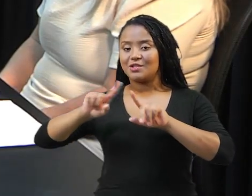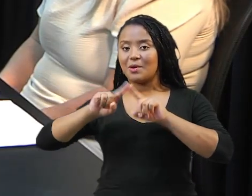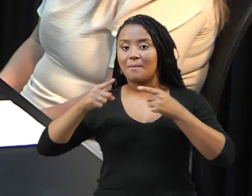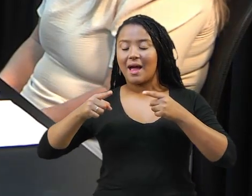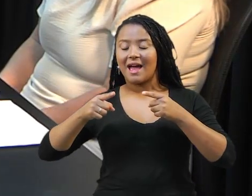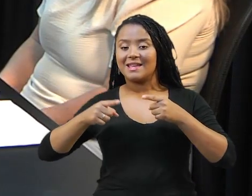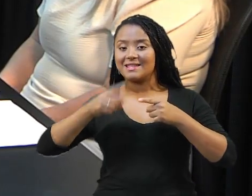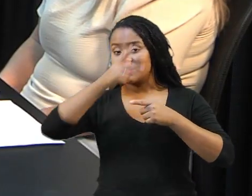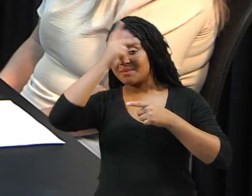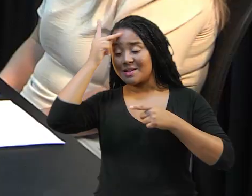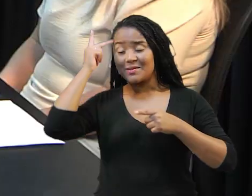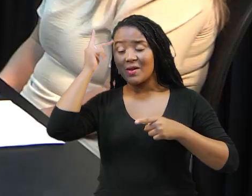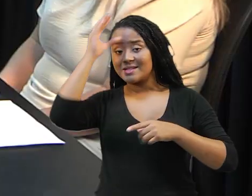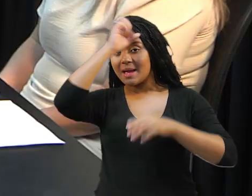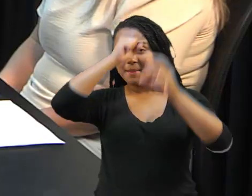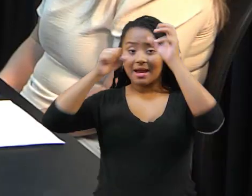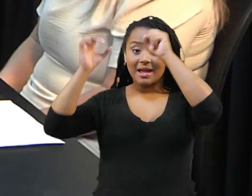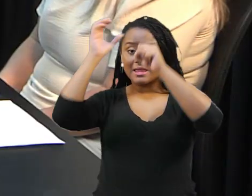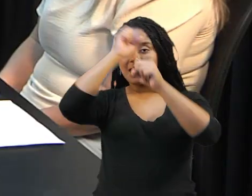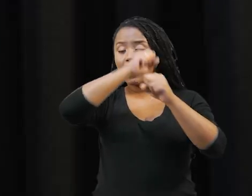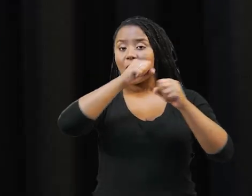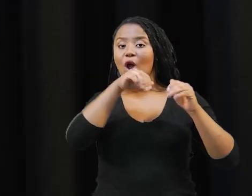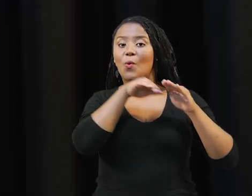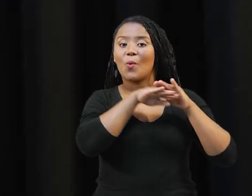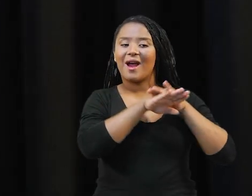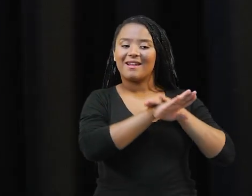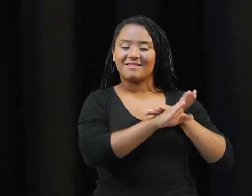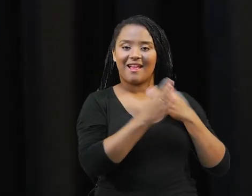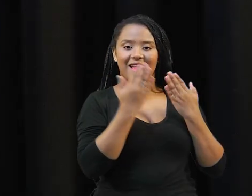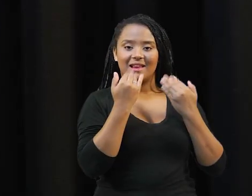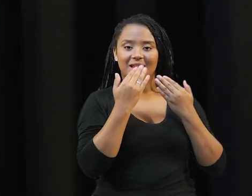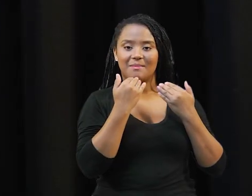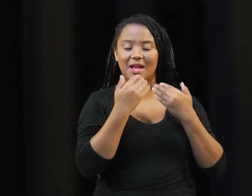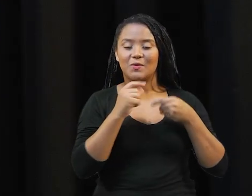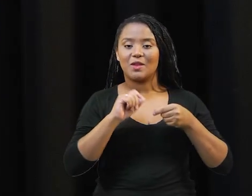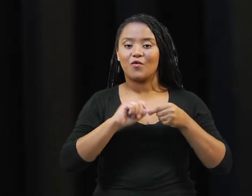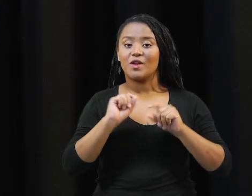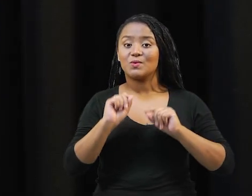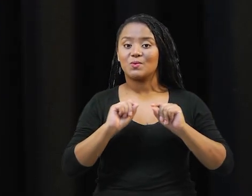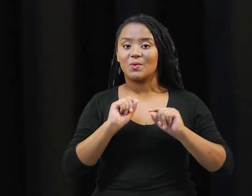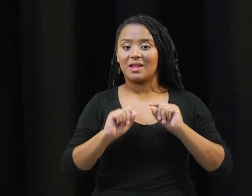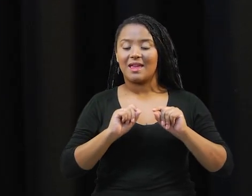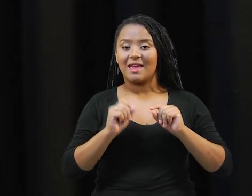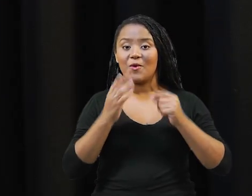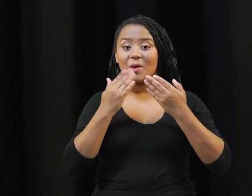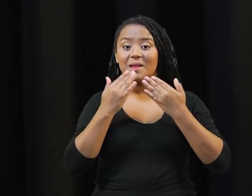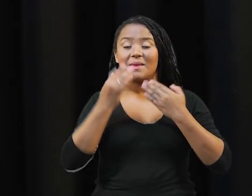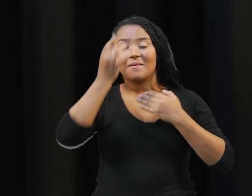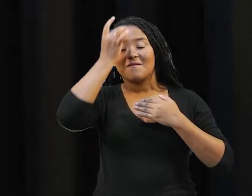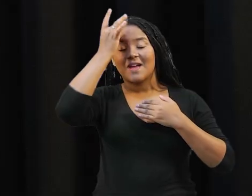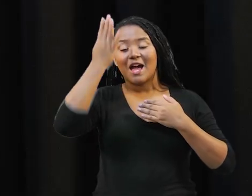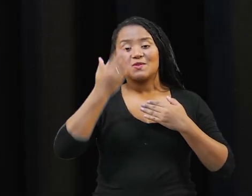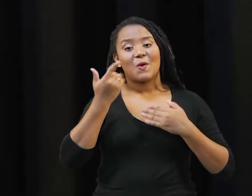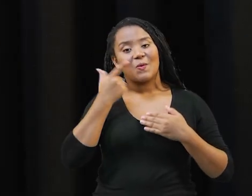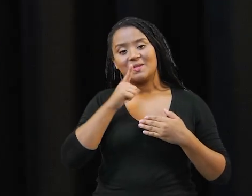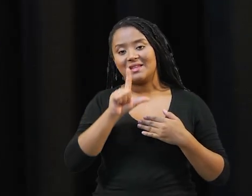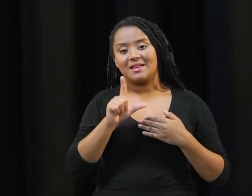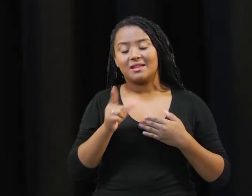aprendeu a armazenar o alimento de 100 anos para cá. Então, isso criou também um desvio, né? O alimento ficou muito